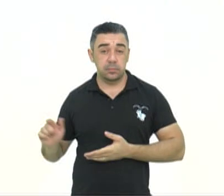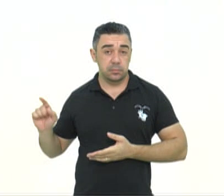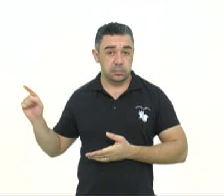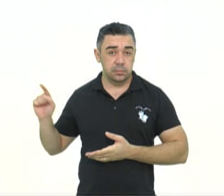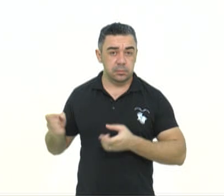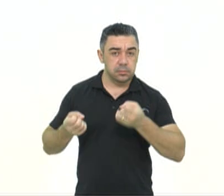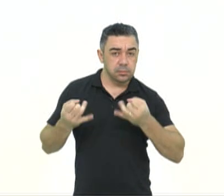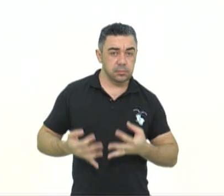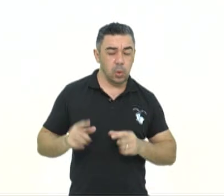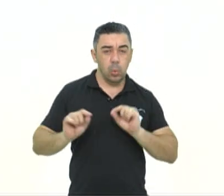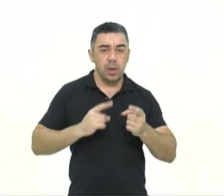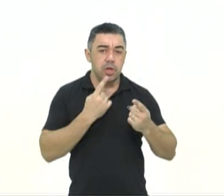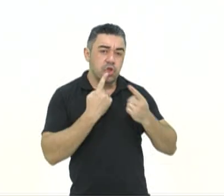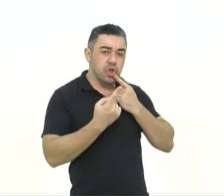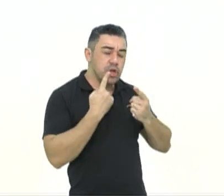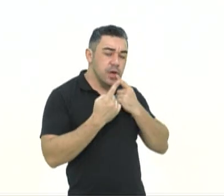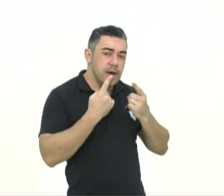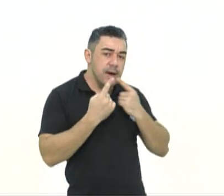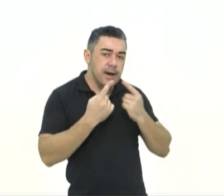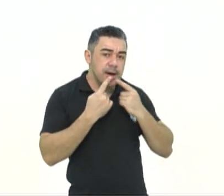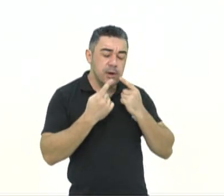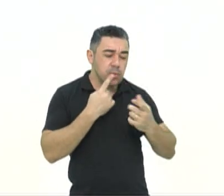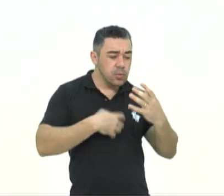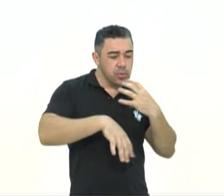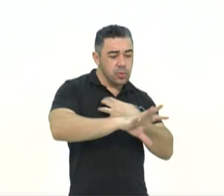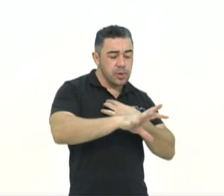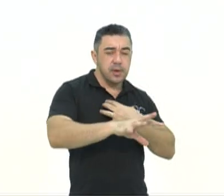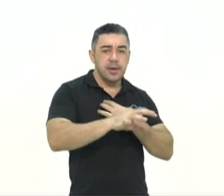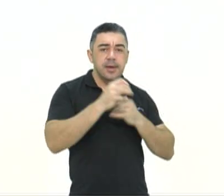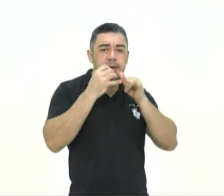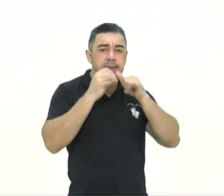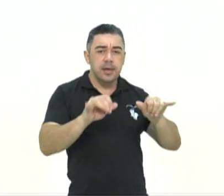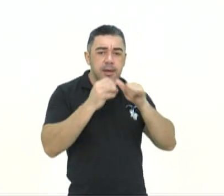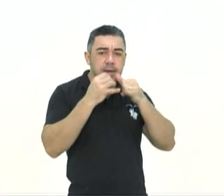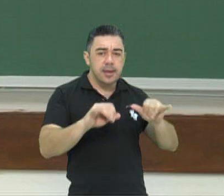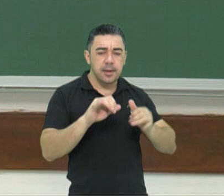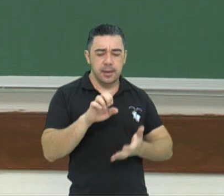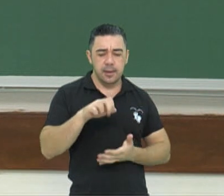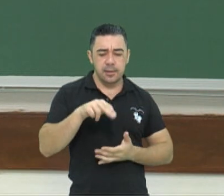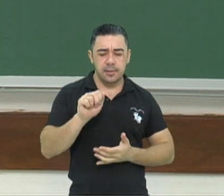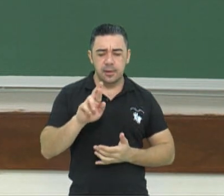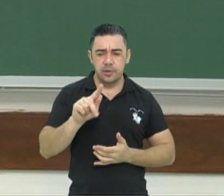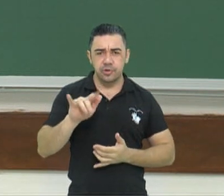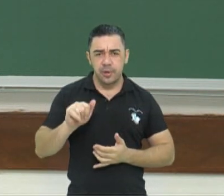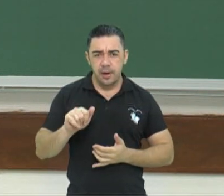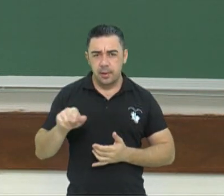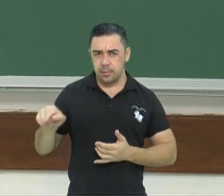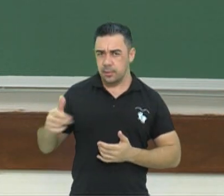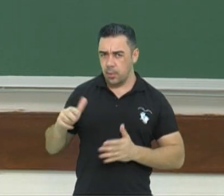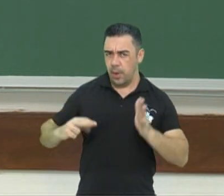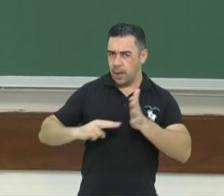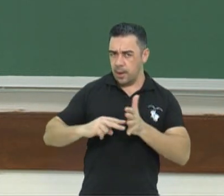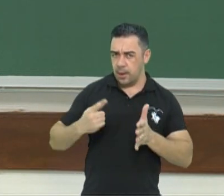de diálogo de energia. Por que diálogo de energia? Você tem que se lembrar, gente, que muitas vezes, quando você olha